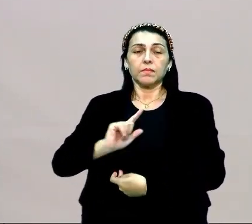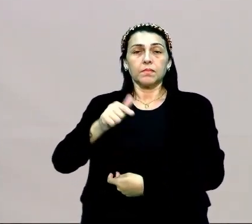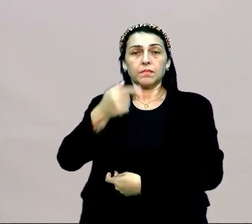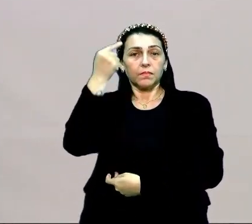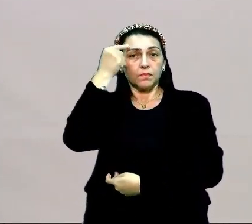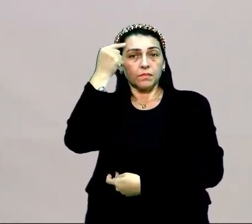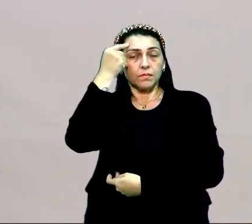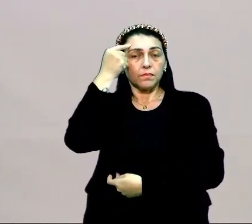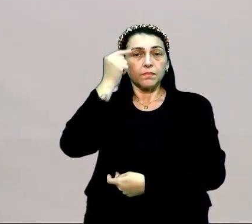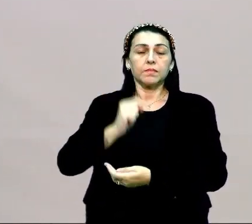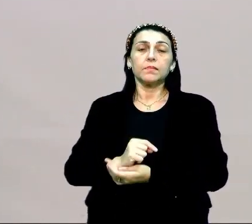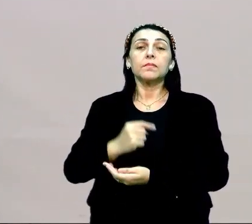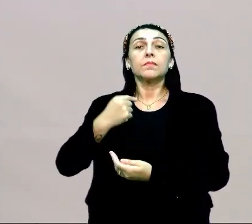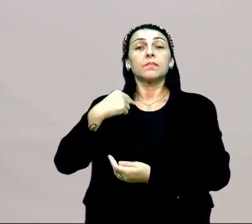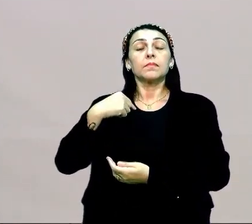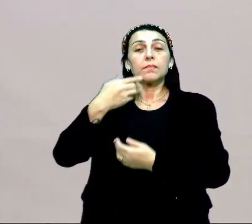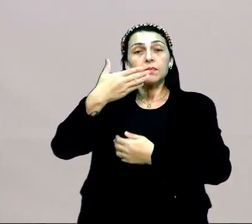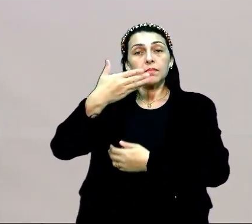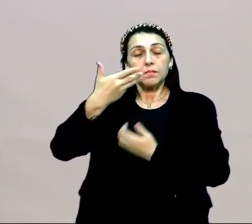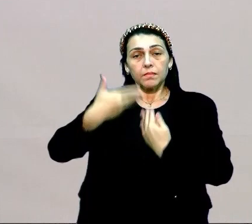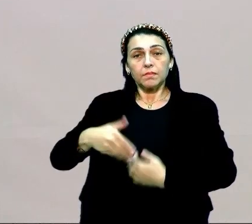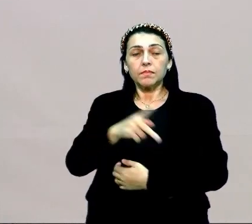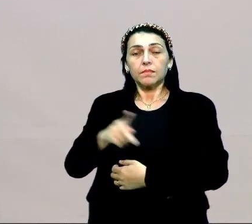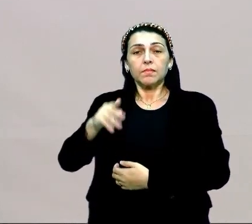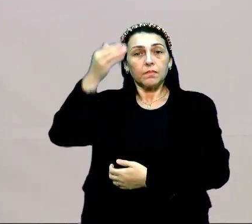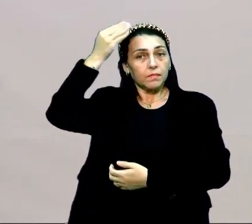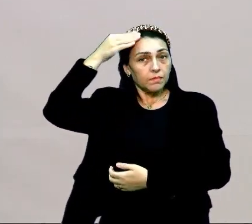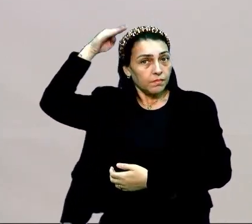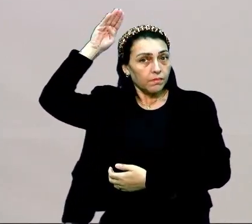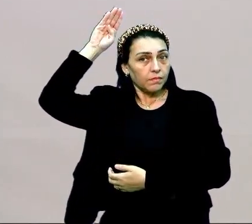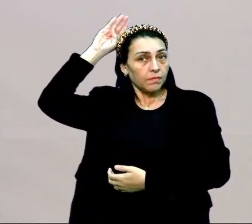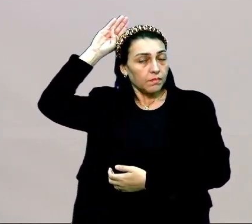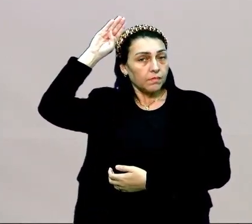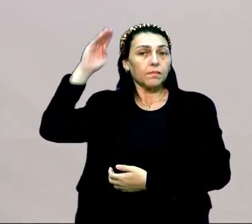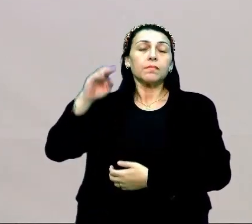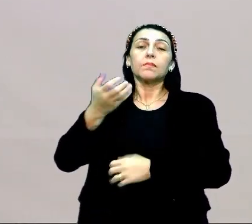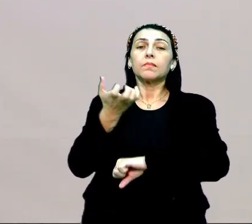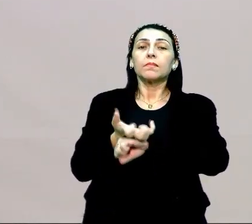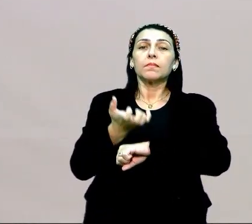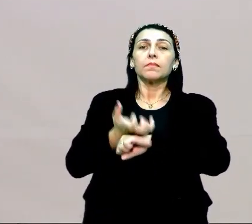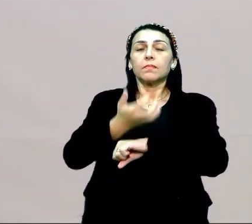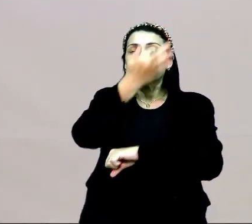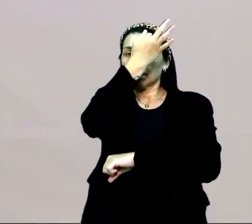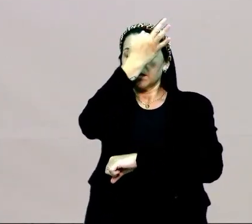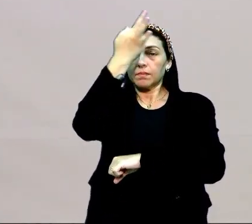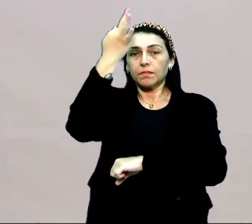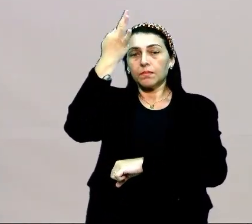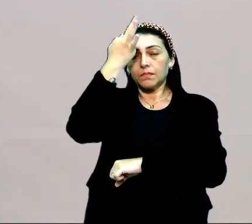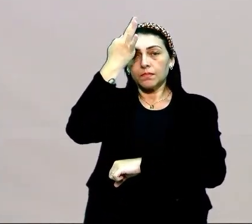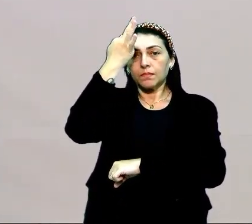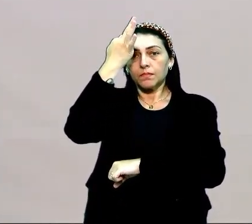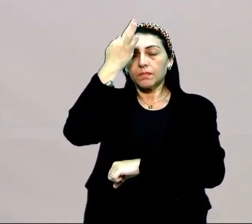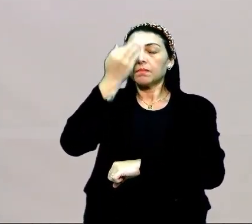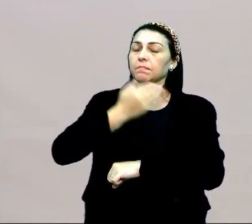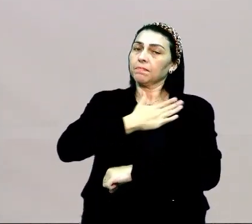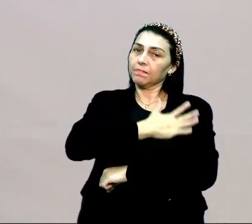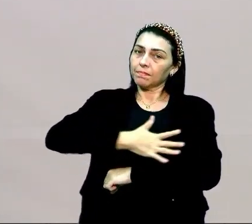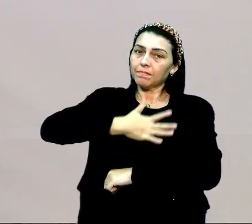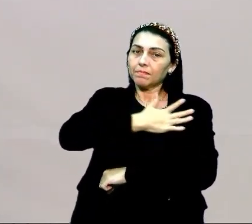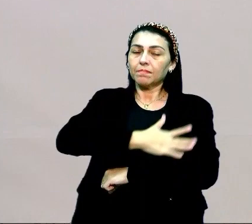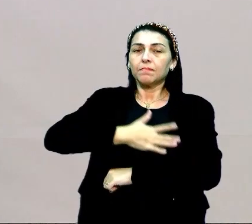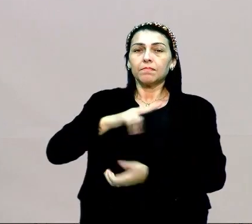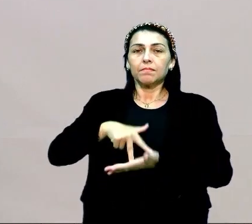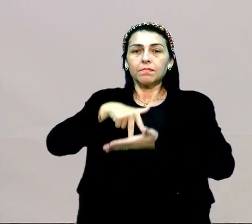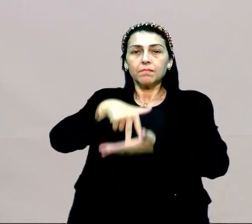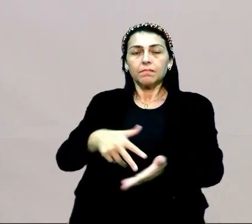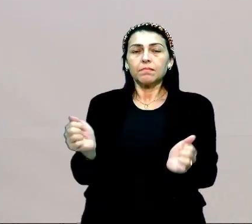pensadores. Eu sou o professor Isaías Maia, que trabalho com a disciplina de filosofia. É um prazer estar aqui